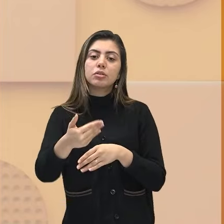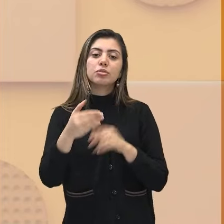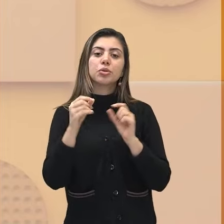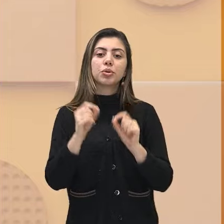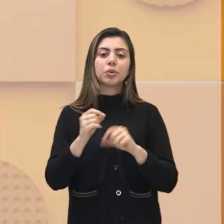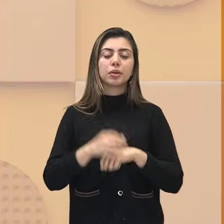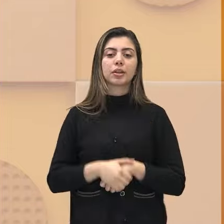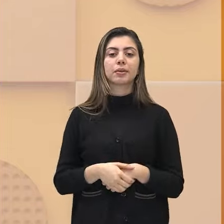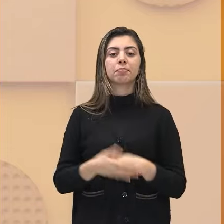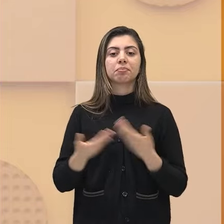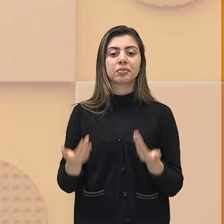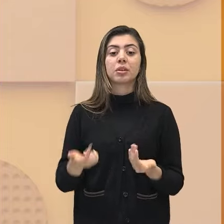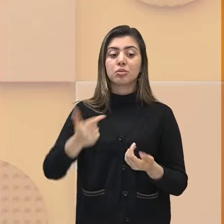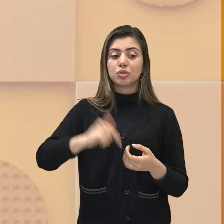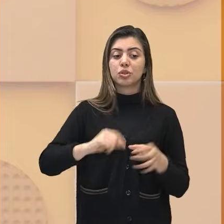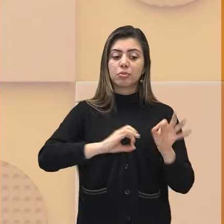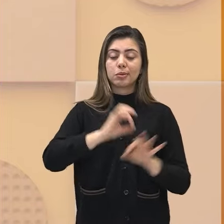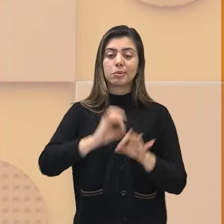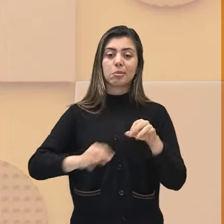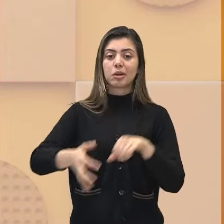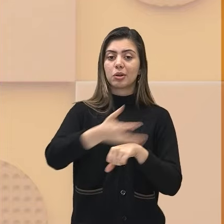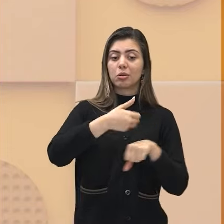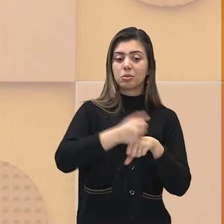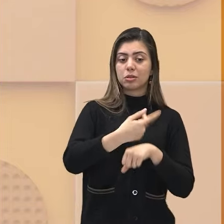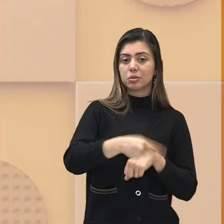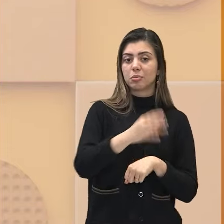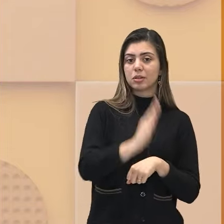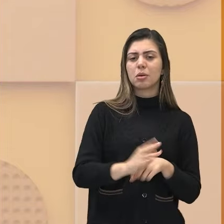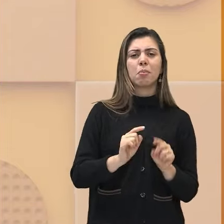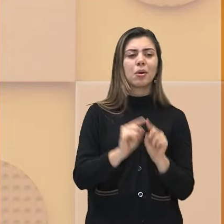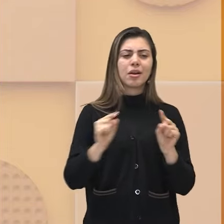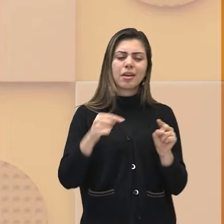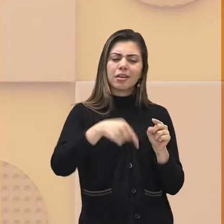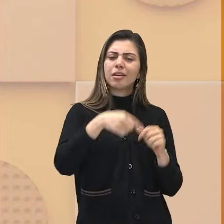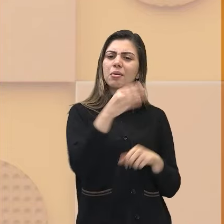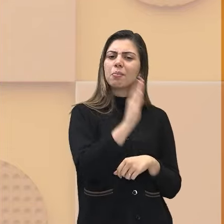de recolonização do Brasil. E o Brasil agora, Reino Unido, com as